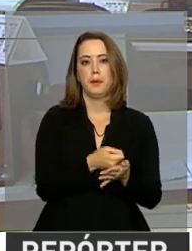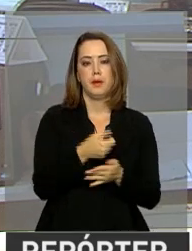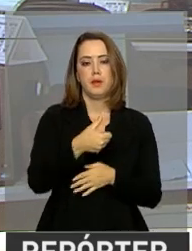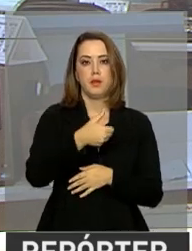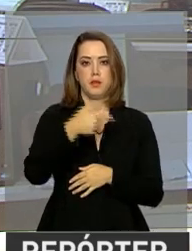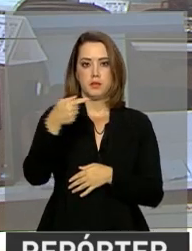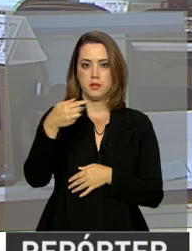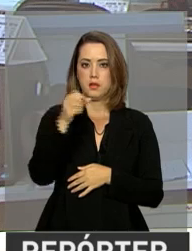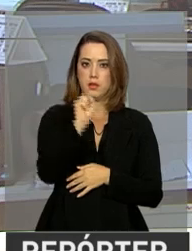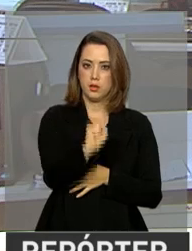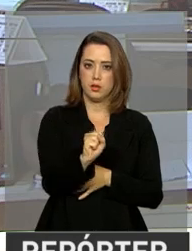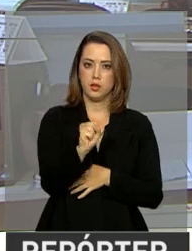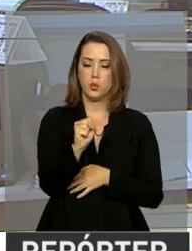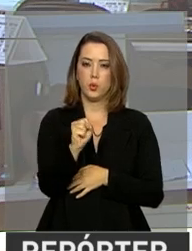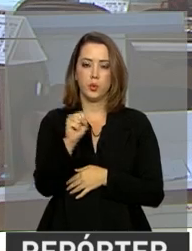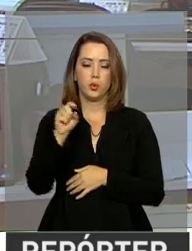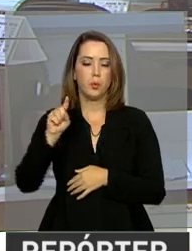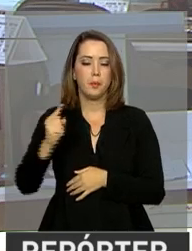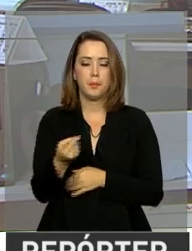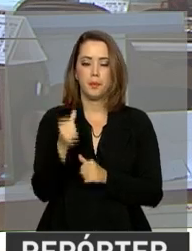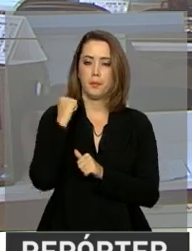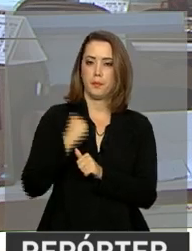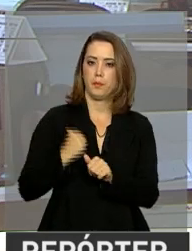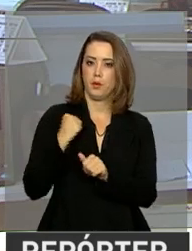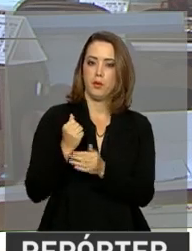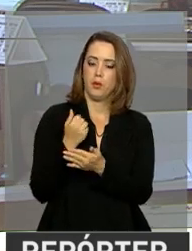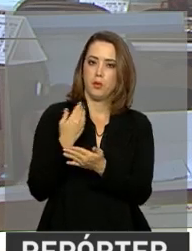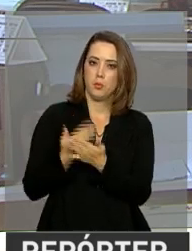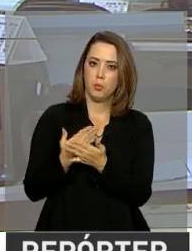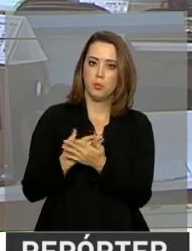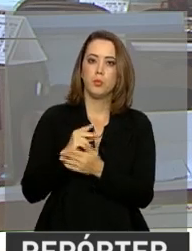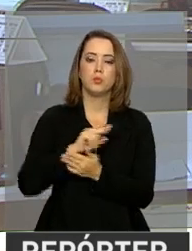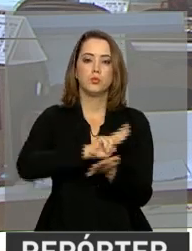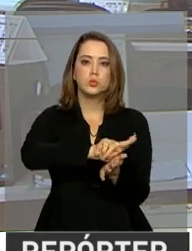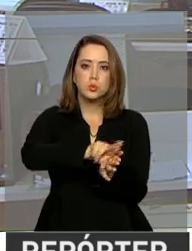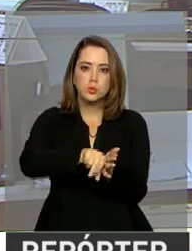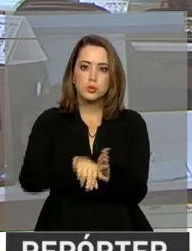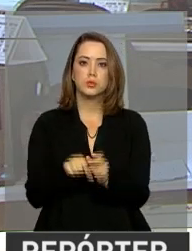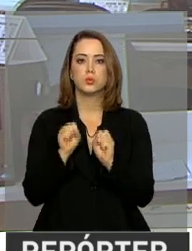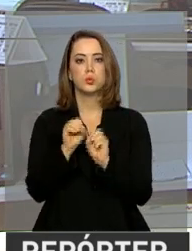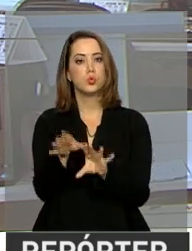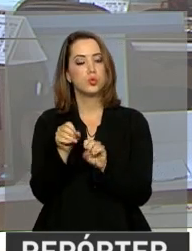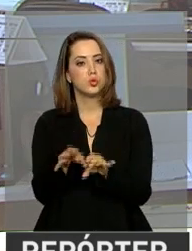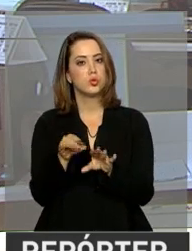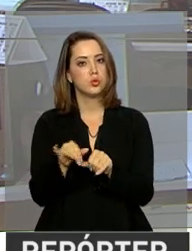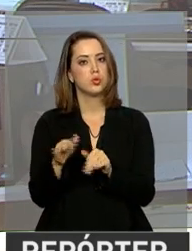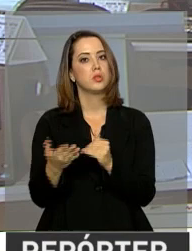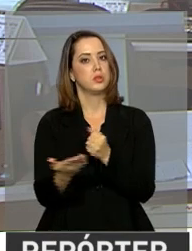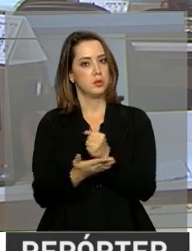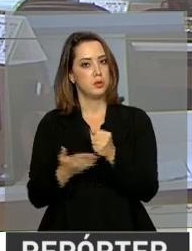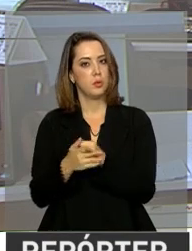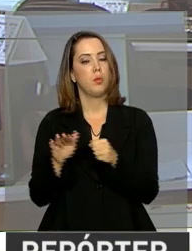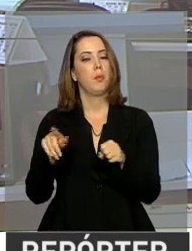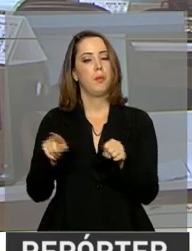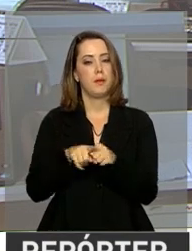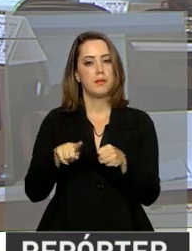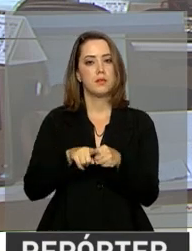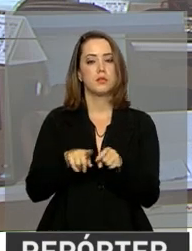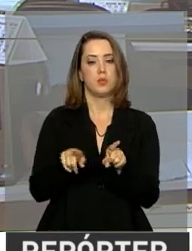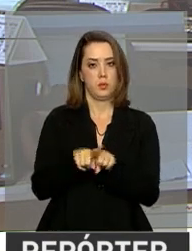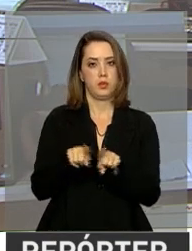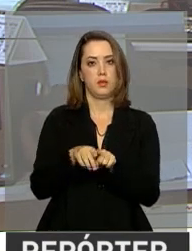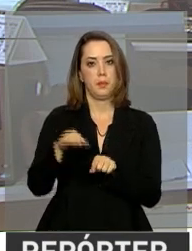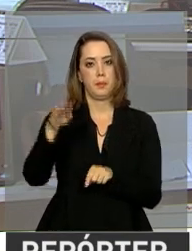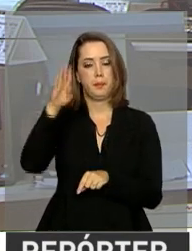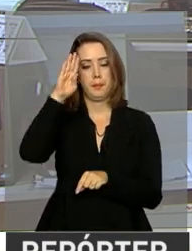mil bolsas em diversos programas e ações de educação básica e superior. Mais da metade dos recursos